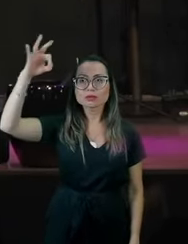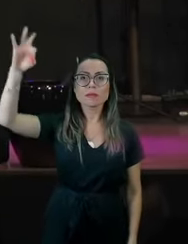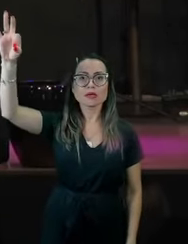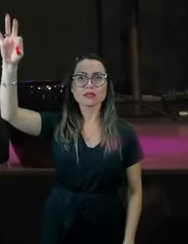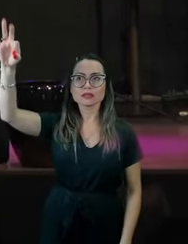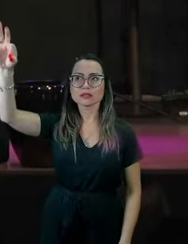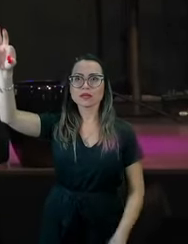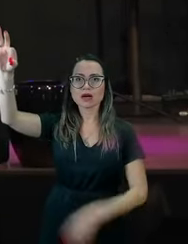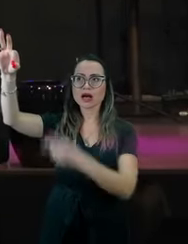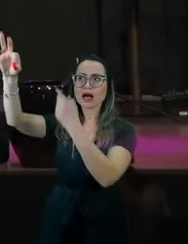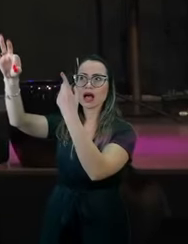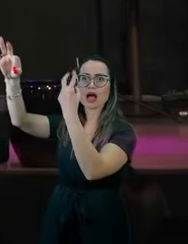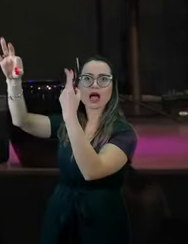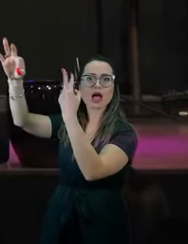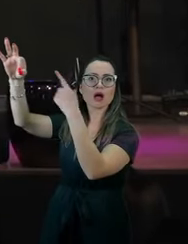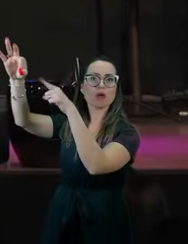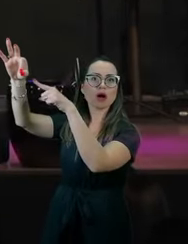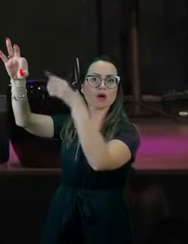Santo.